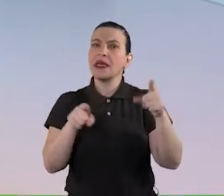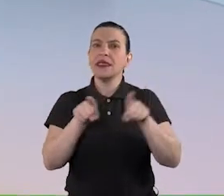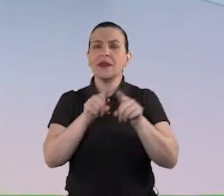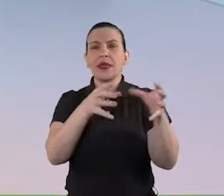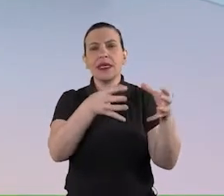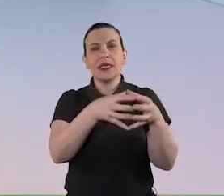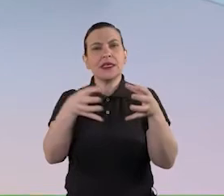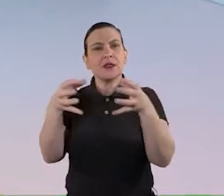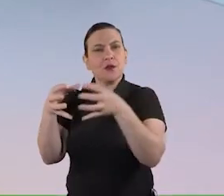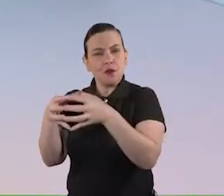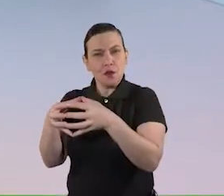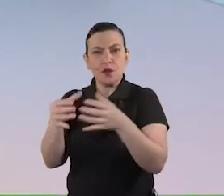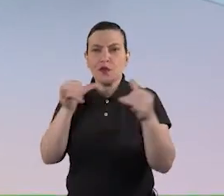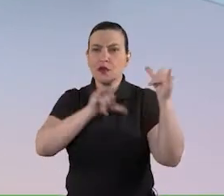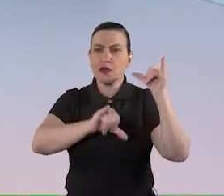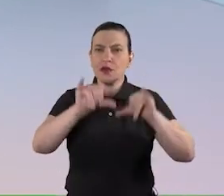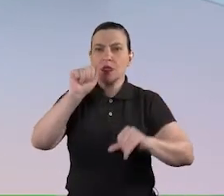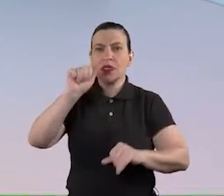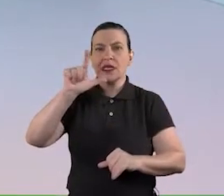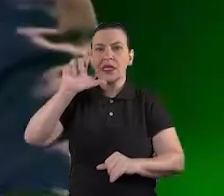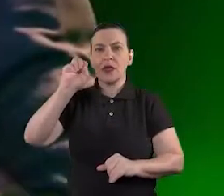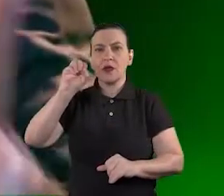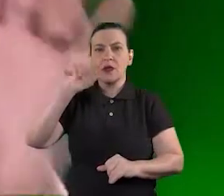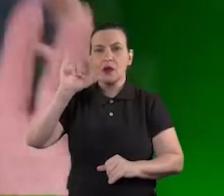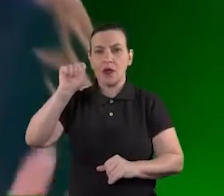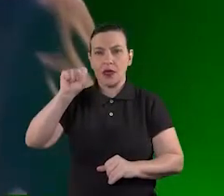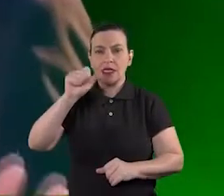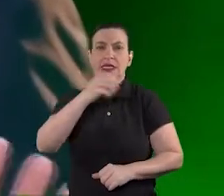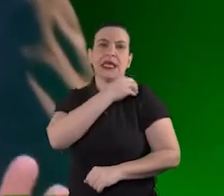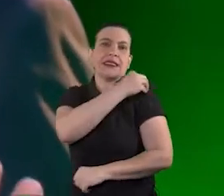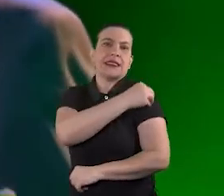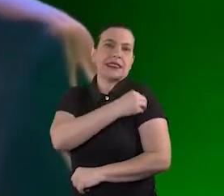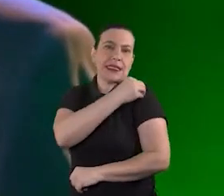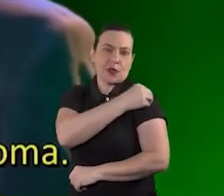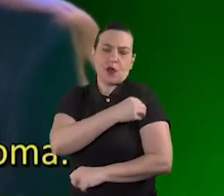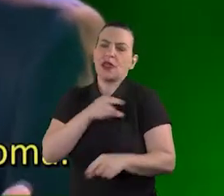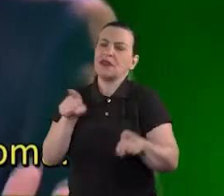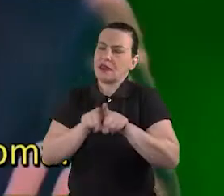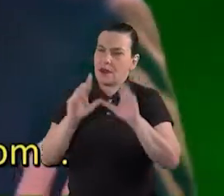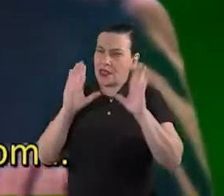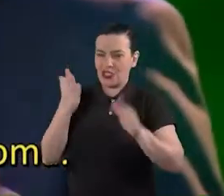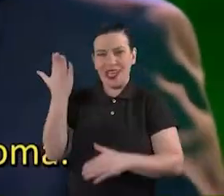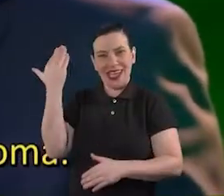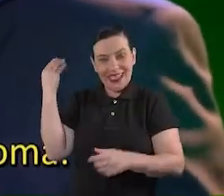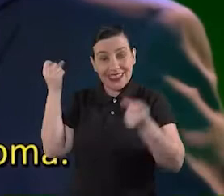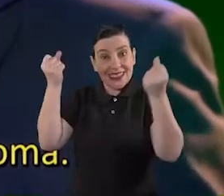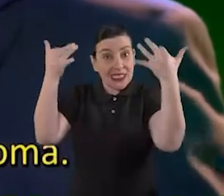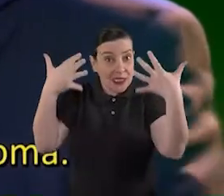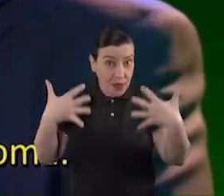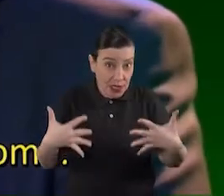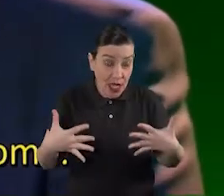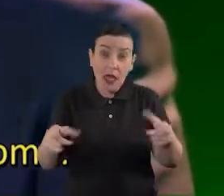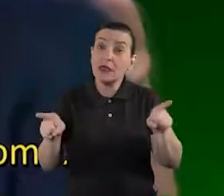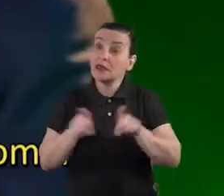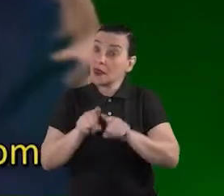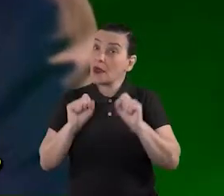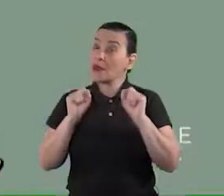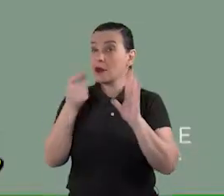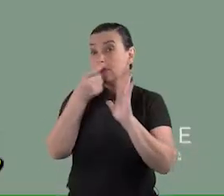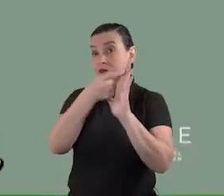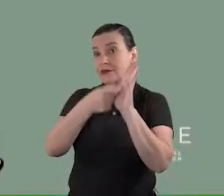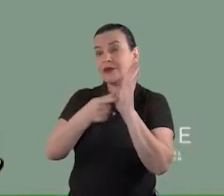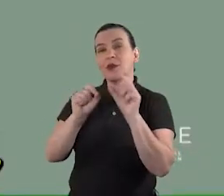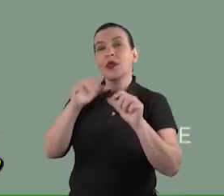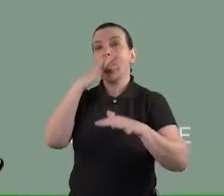funcionais da química como alcoóis e as cetonas e muitos dos outros que já mencionamos mas também podemos classificar por